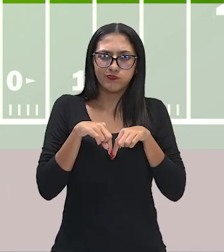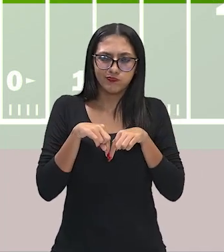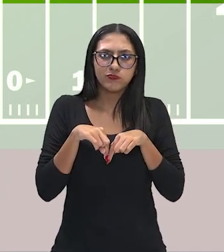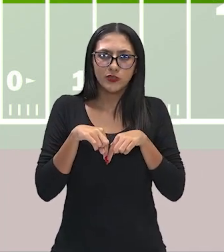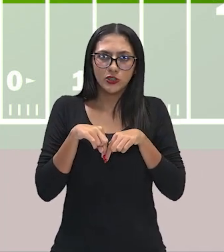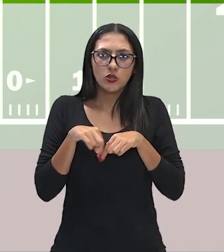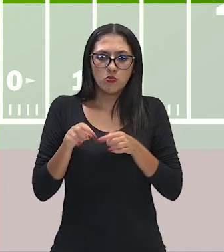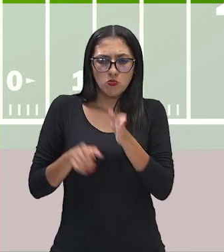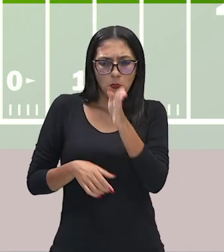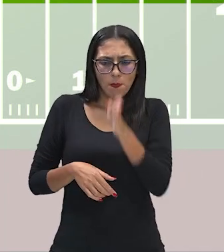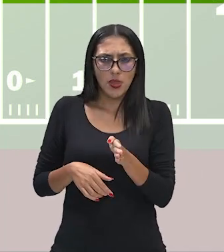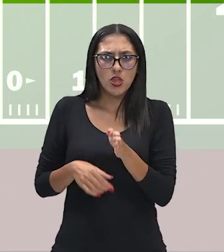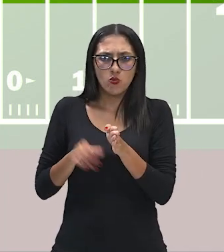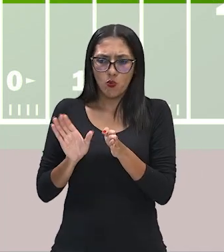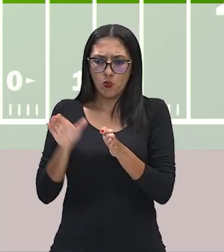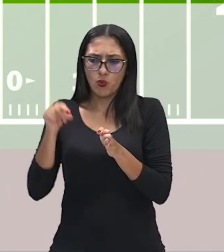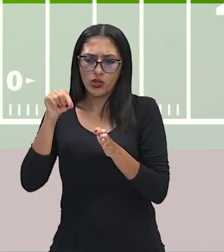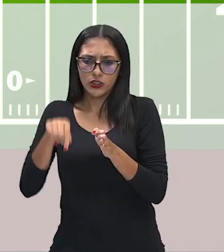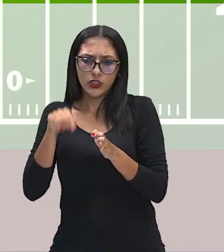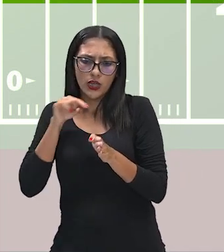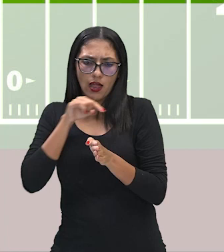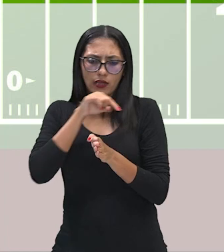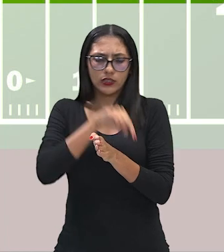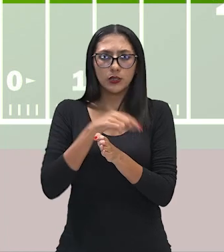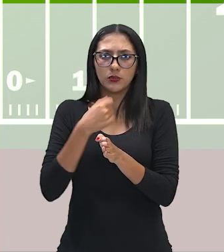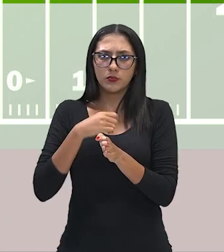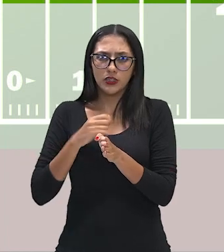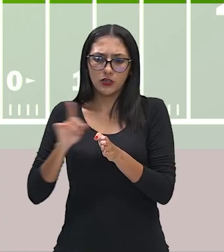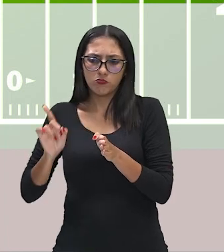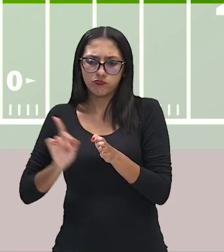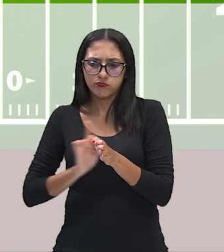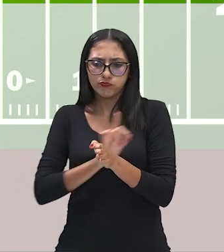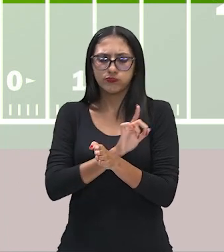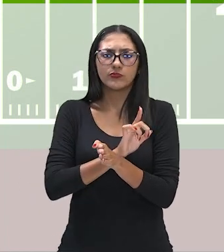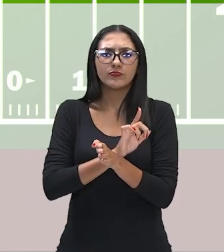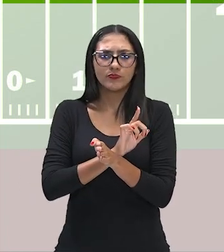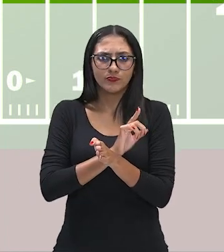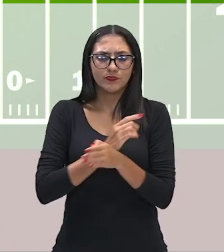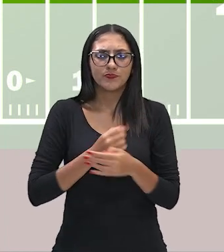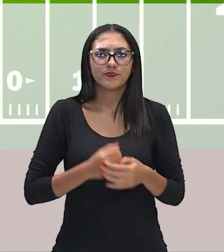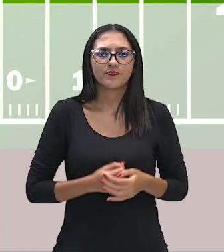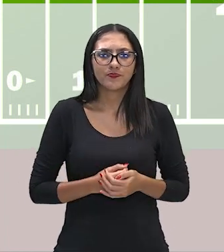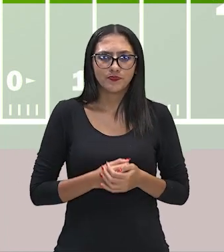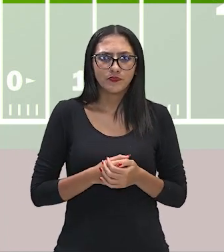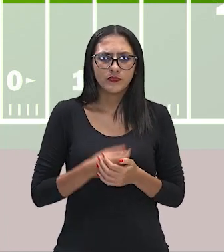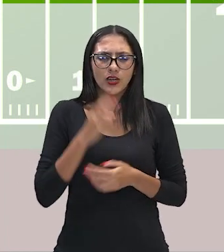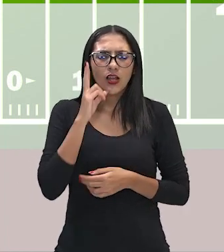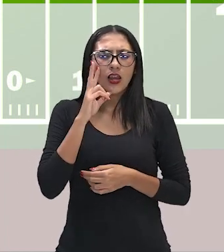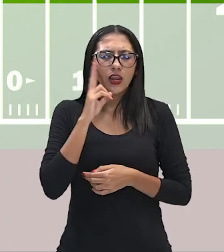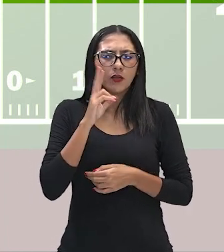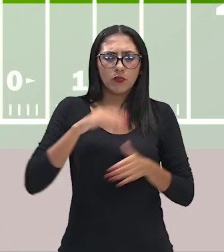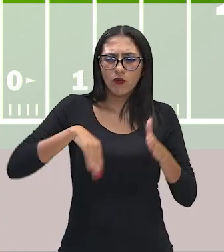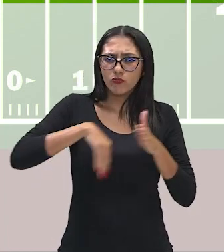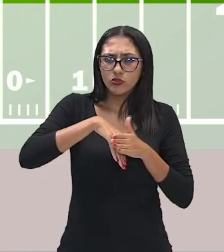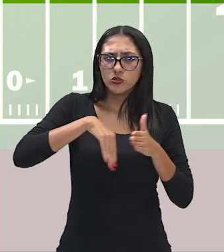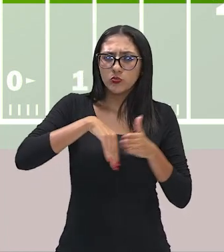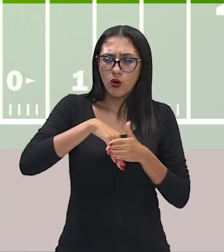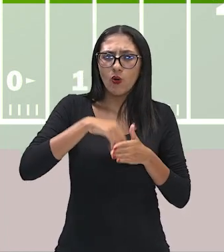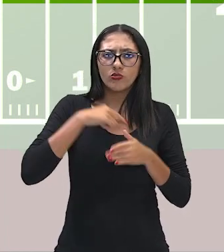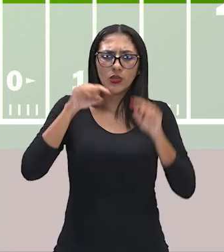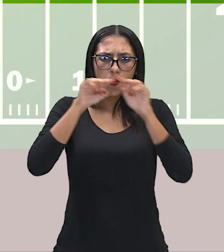fazer a pontuação. E onde ficariam ali no futebol brasileiro as traves,